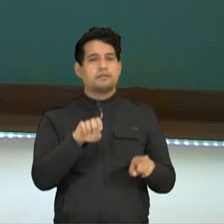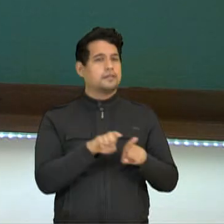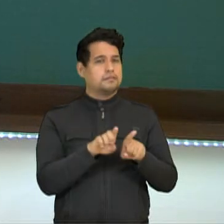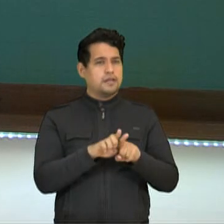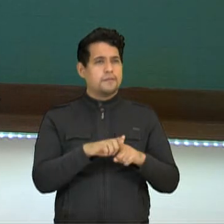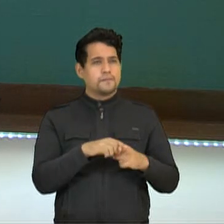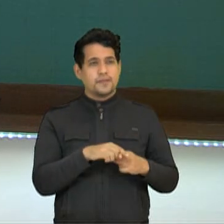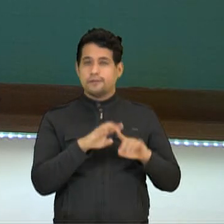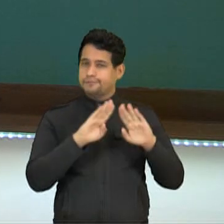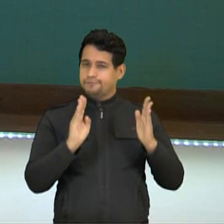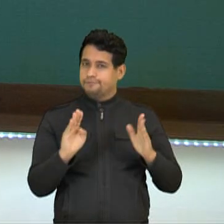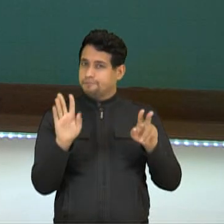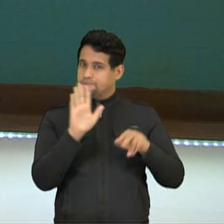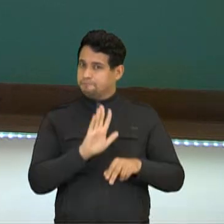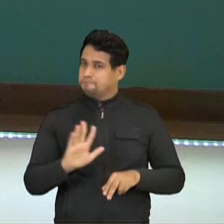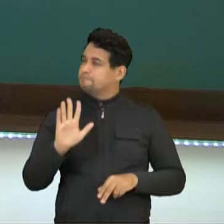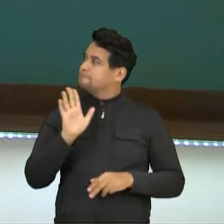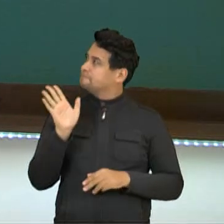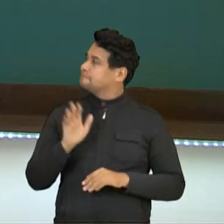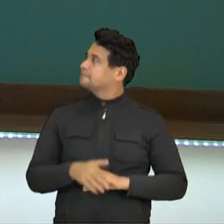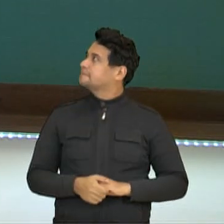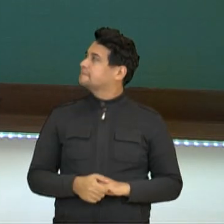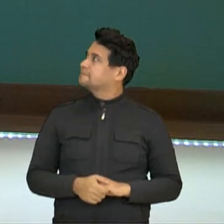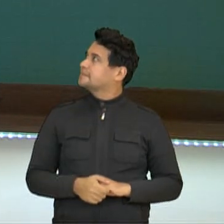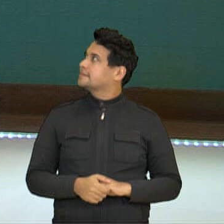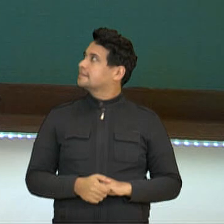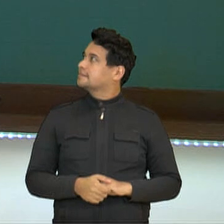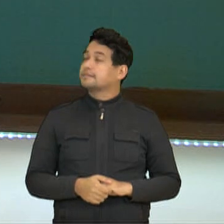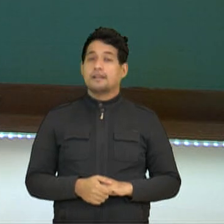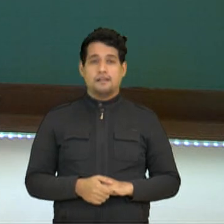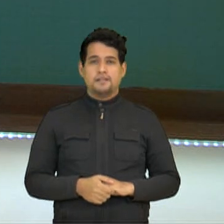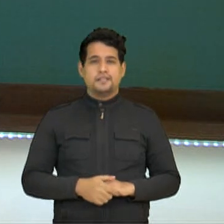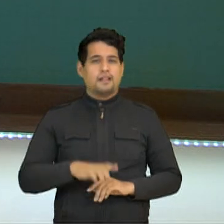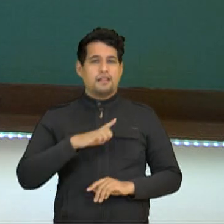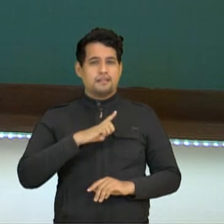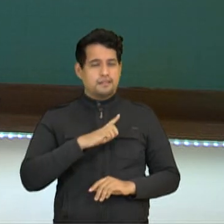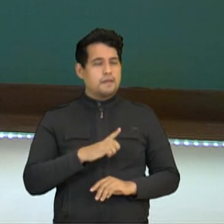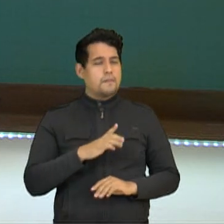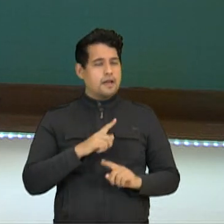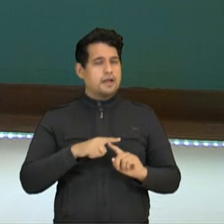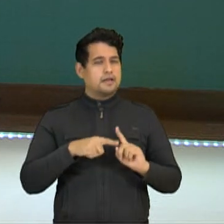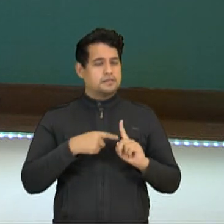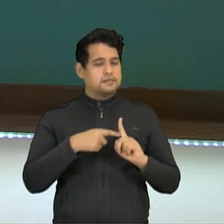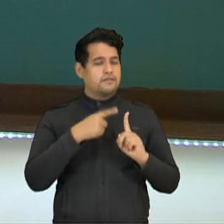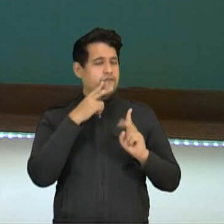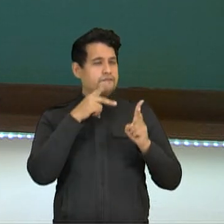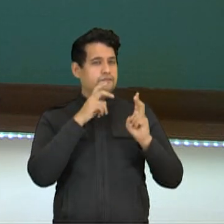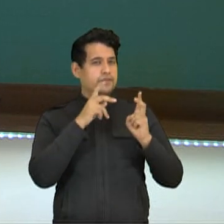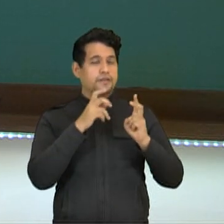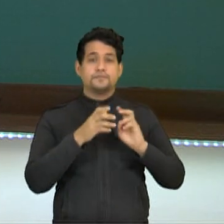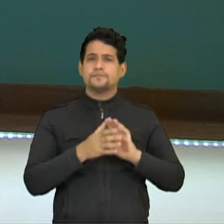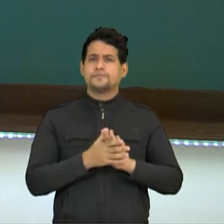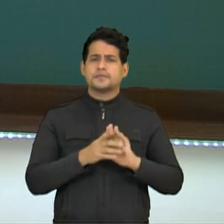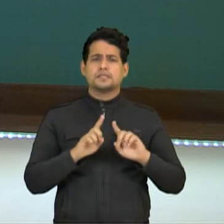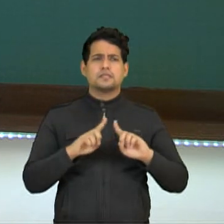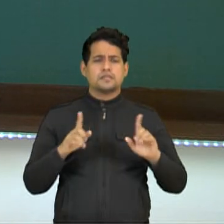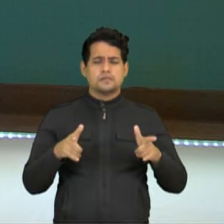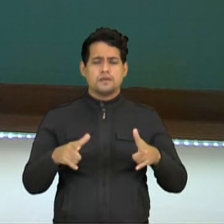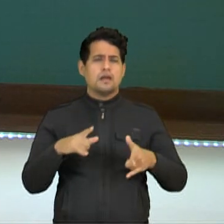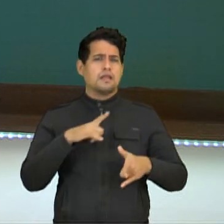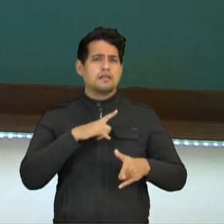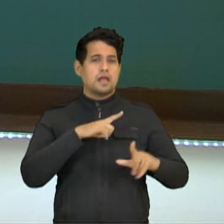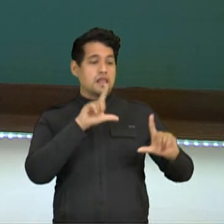a cama e o meu guarda-roupa. Temos mais móveis, vamos lá. Agora, esse quarto tem também